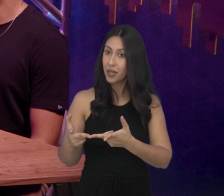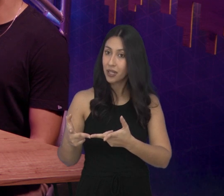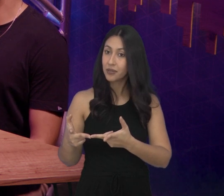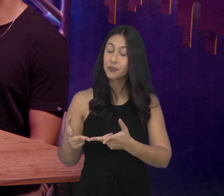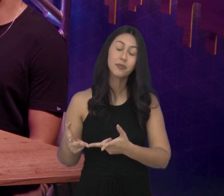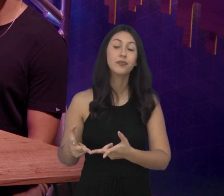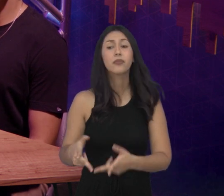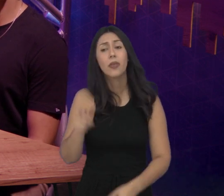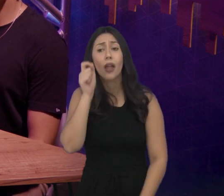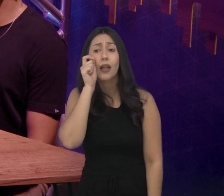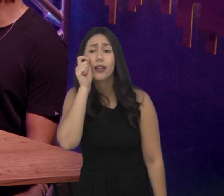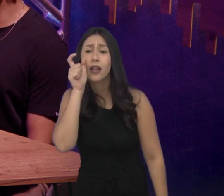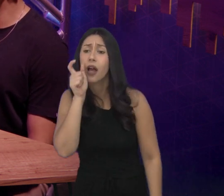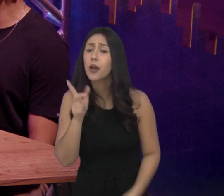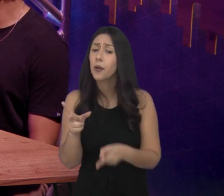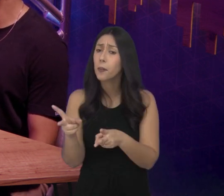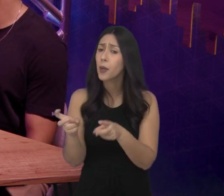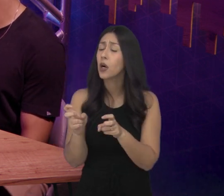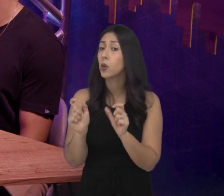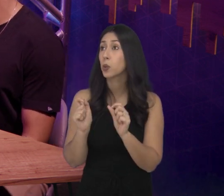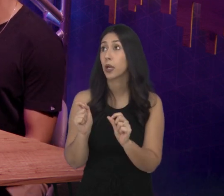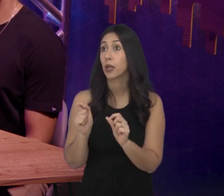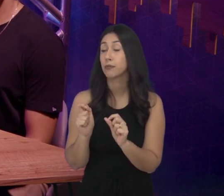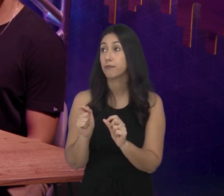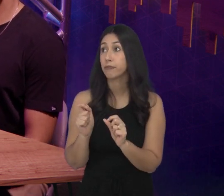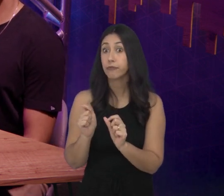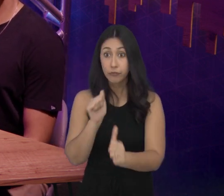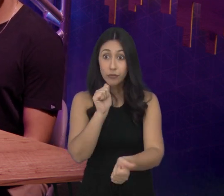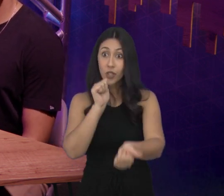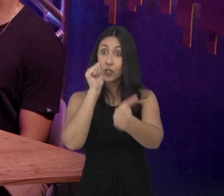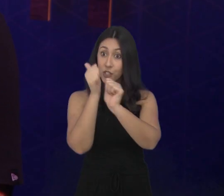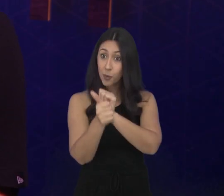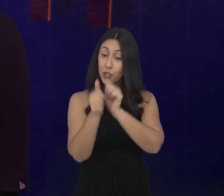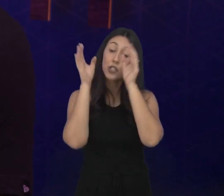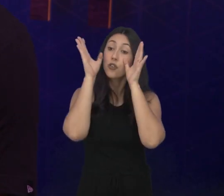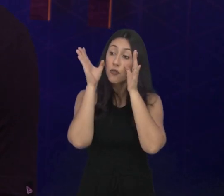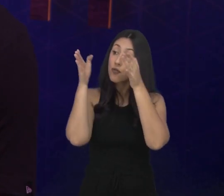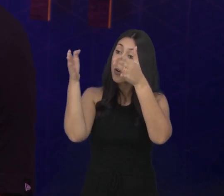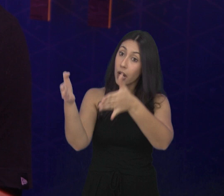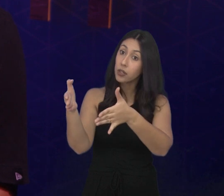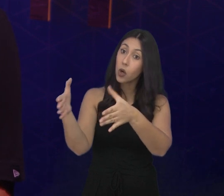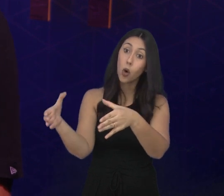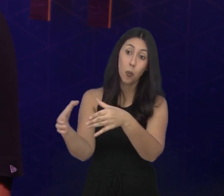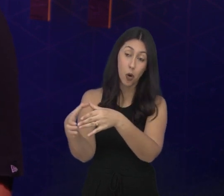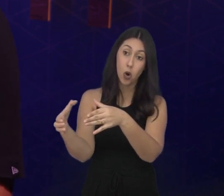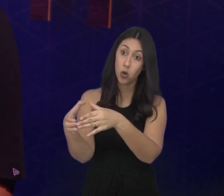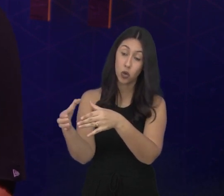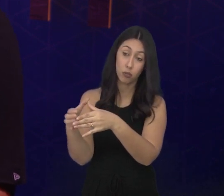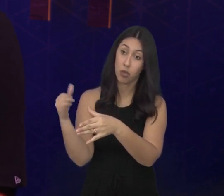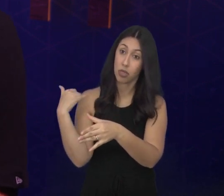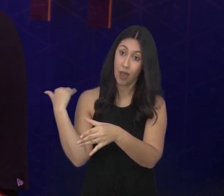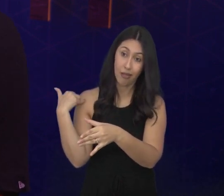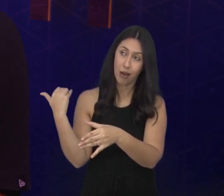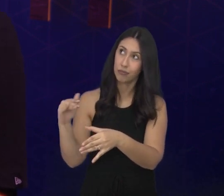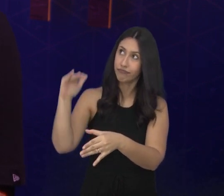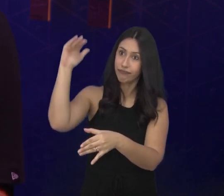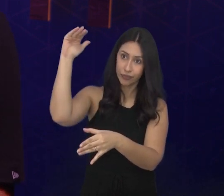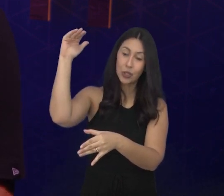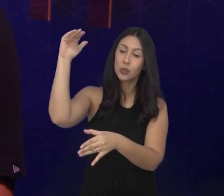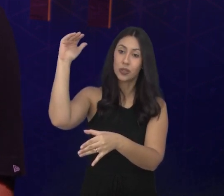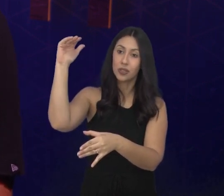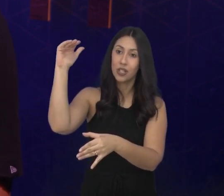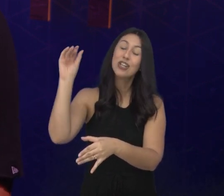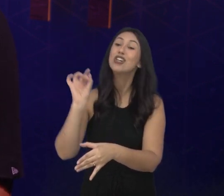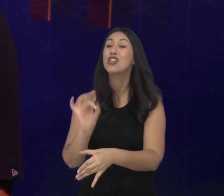Municipal e é muito interessante a gente ver que tem, por exemplo, esporte direcionado para essa galera dessa idade, para essa galera